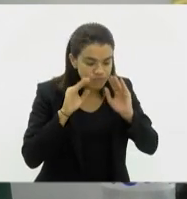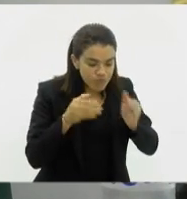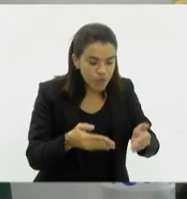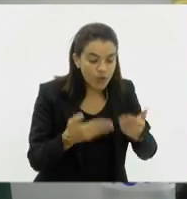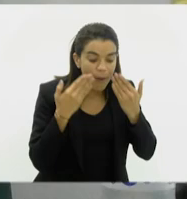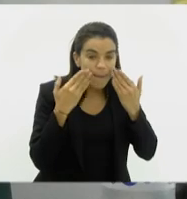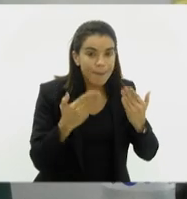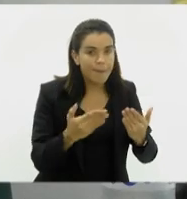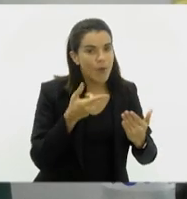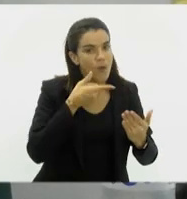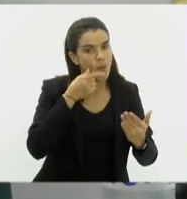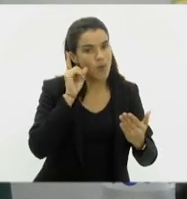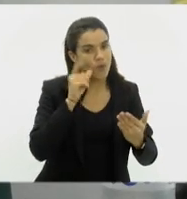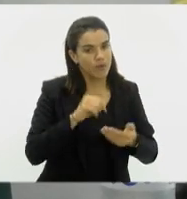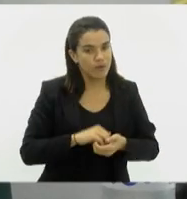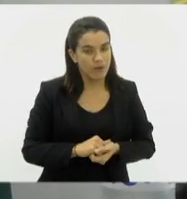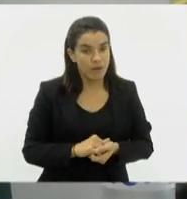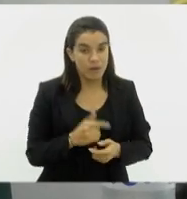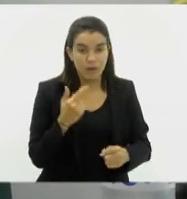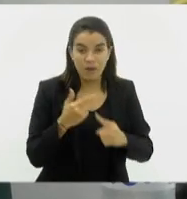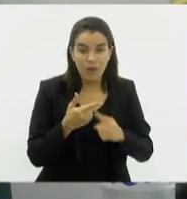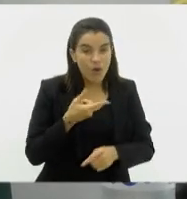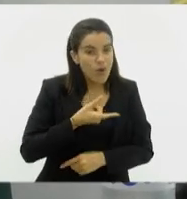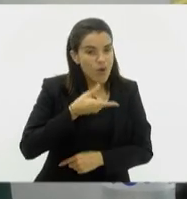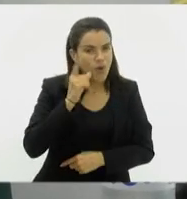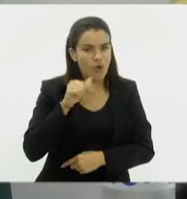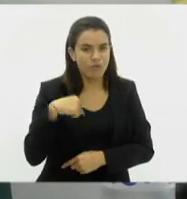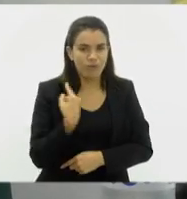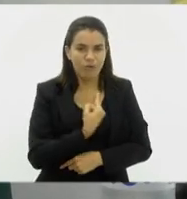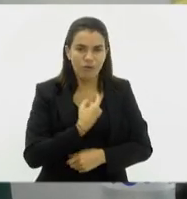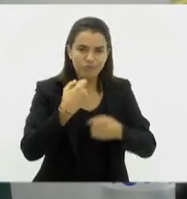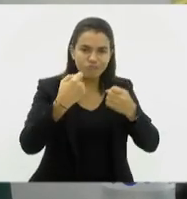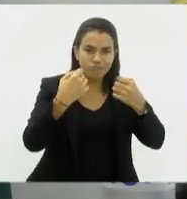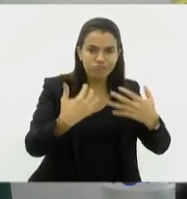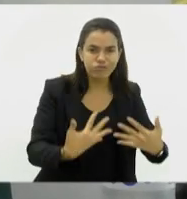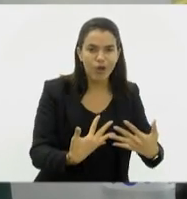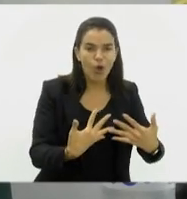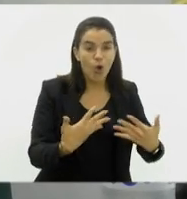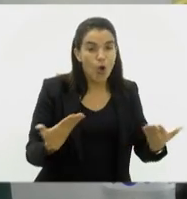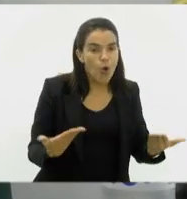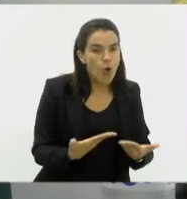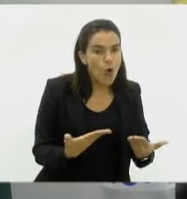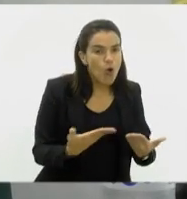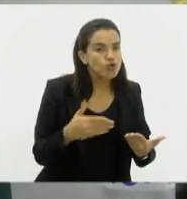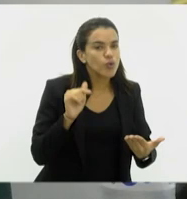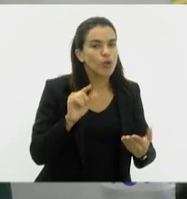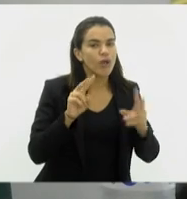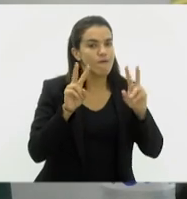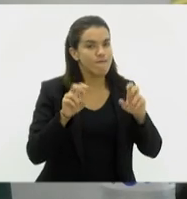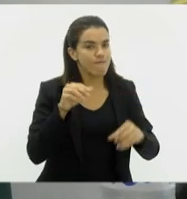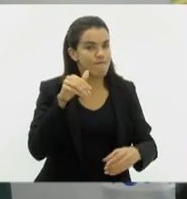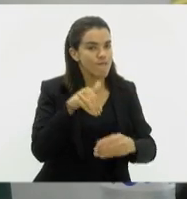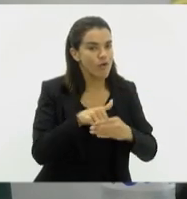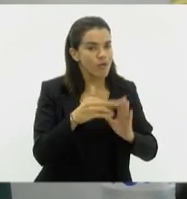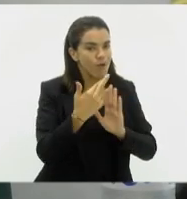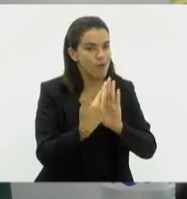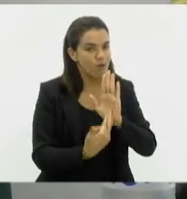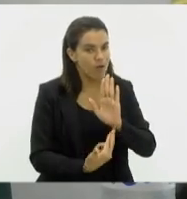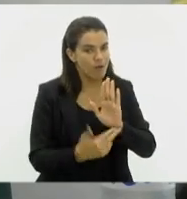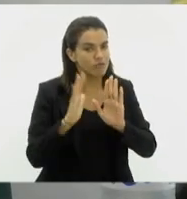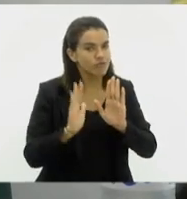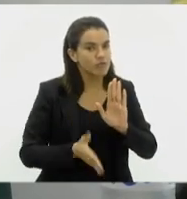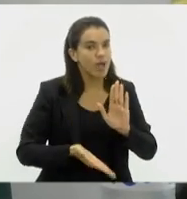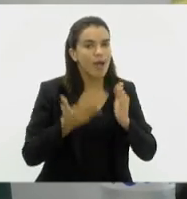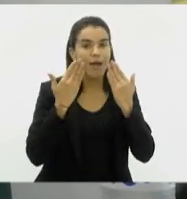apresentado ontem porque ontem nós deixamos claro que estaríamos aqui hoje para votarmos o relatório que já tinha sido